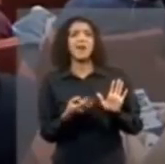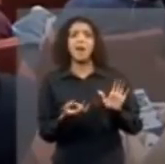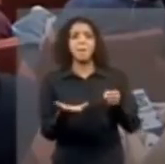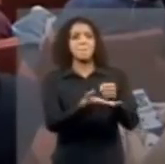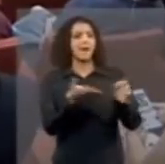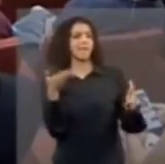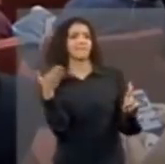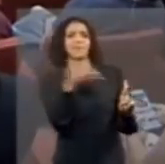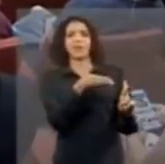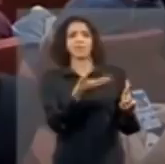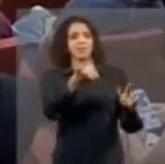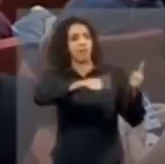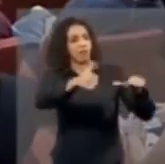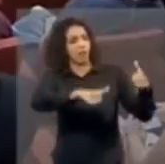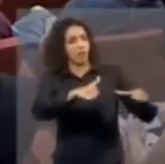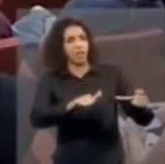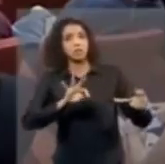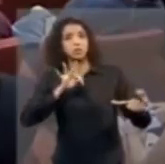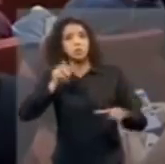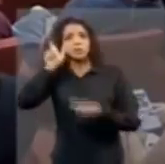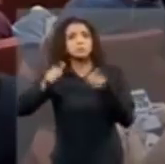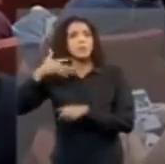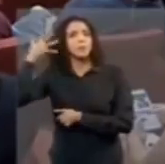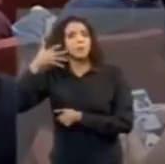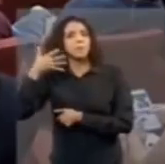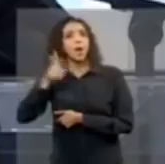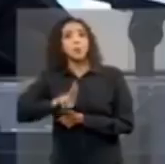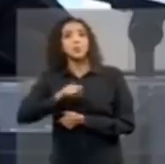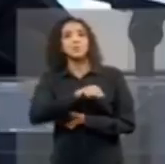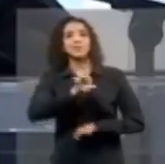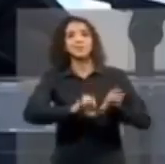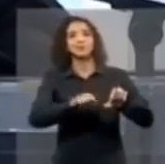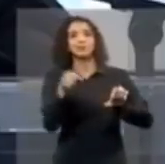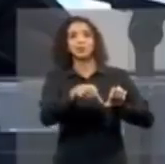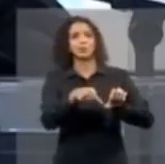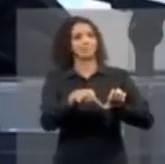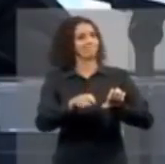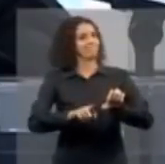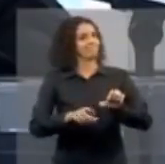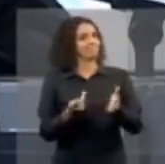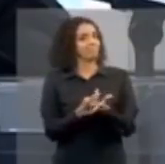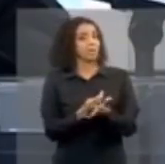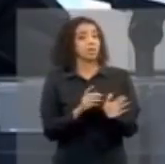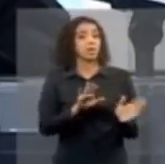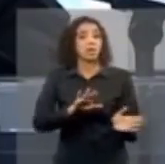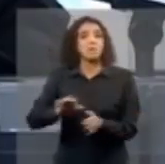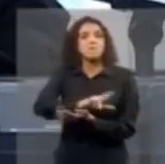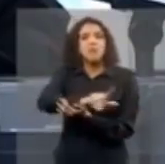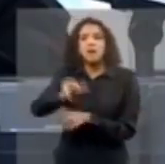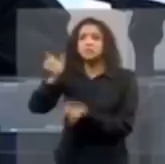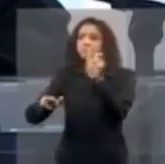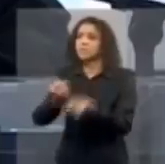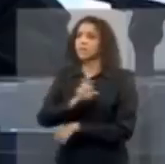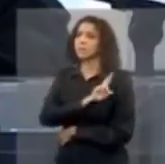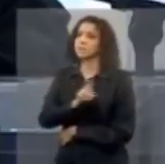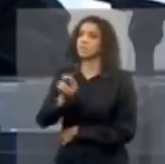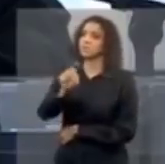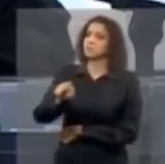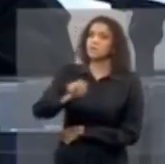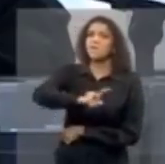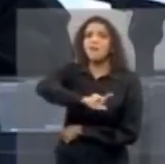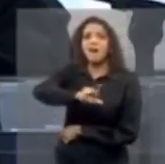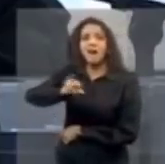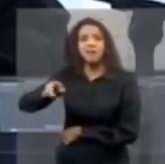base de quase todas as apresentações da audiência da sexta-feira. Dezenas de representantes de